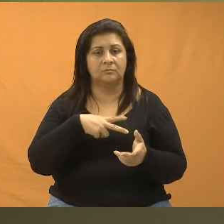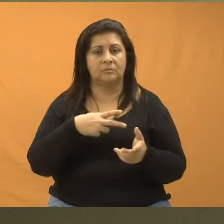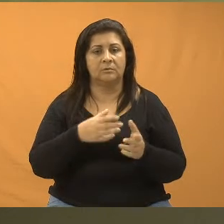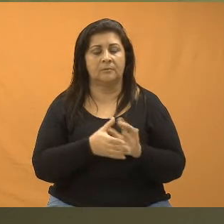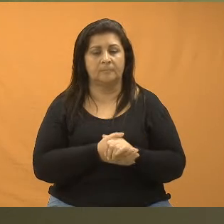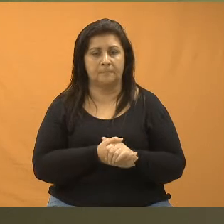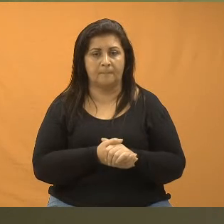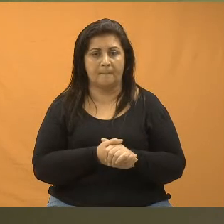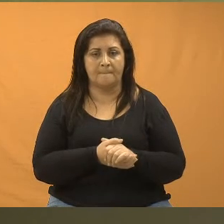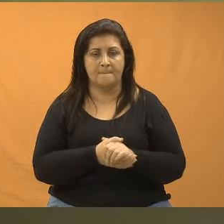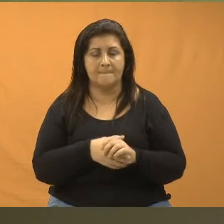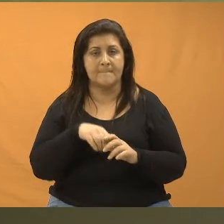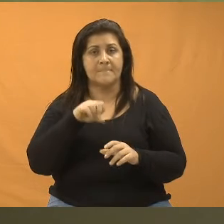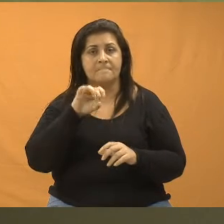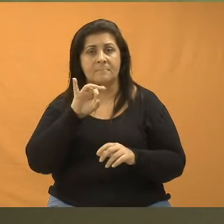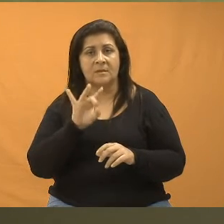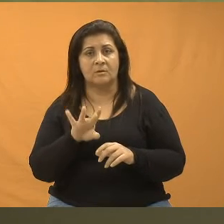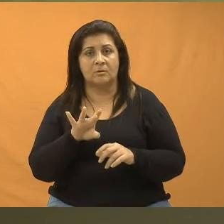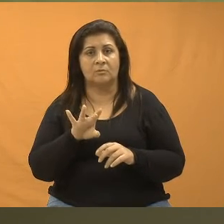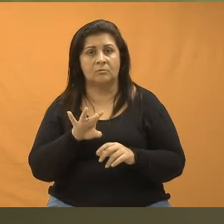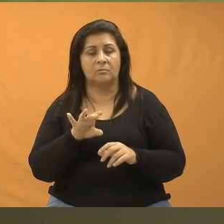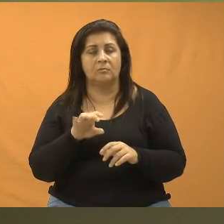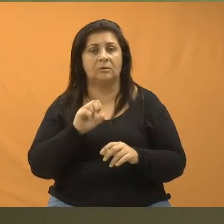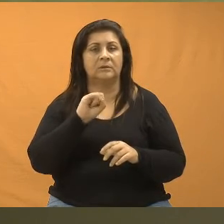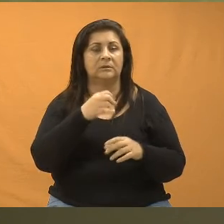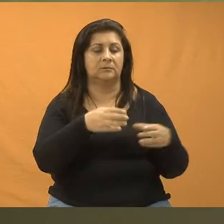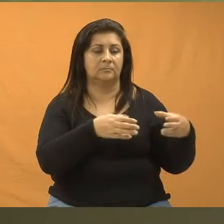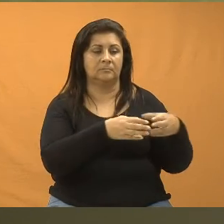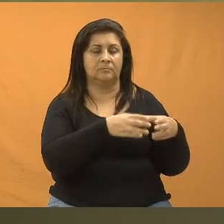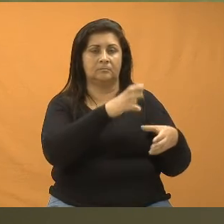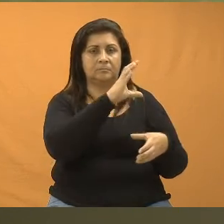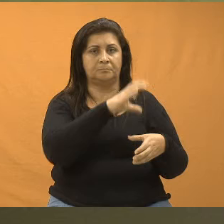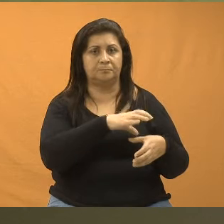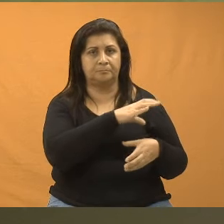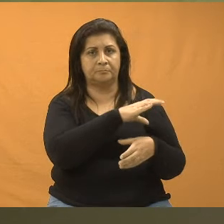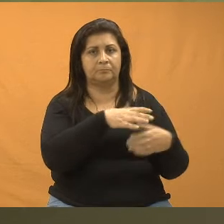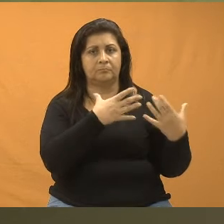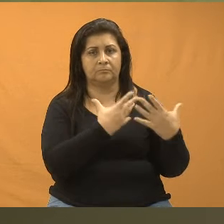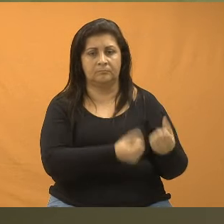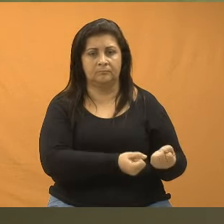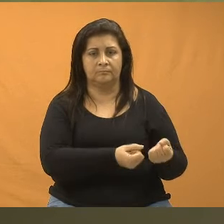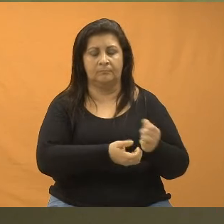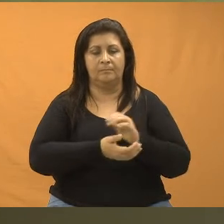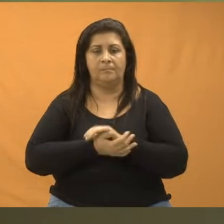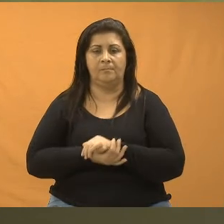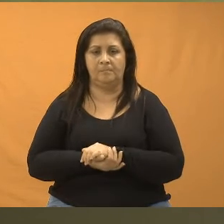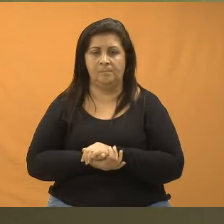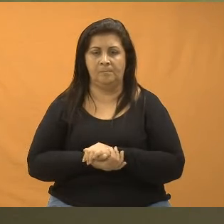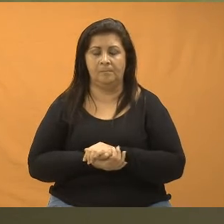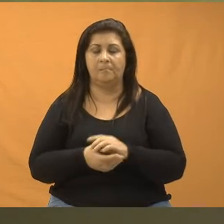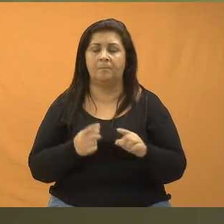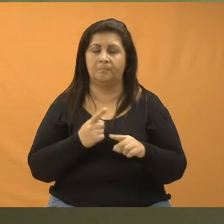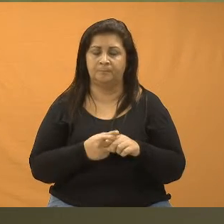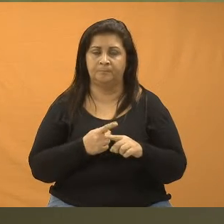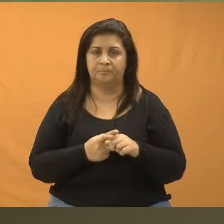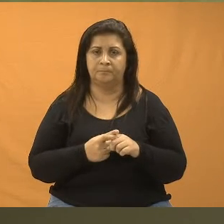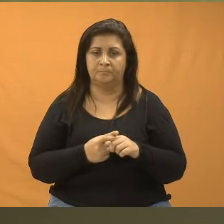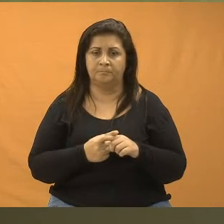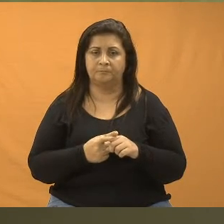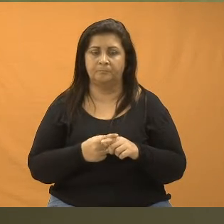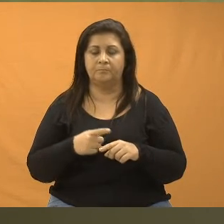mas é um exemplo que só faz sentido se a Irmandade receber a Santa Casa de volta, porque daí você tem